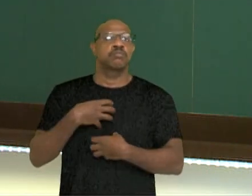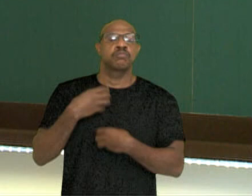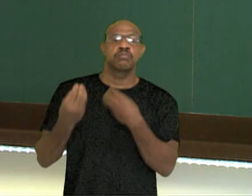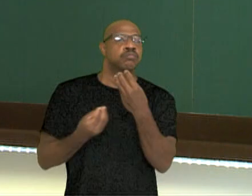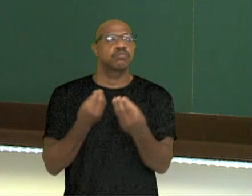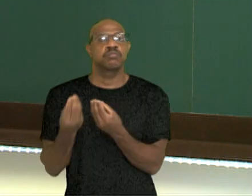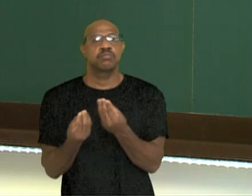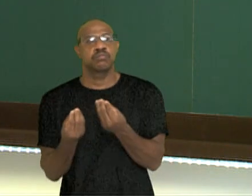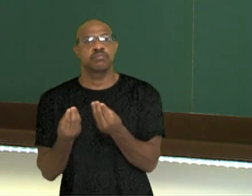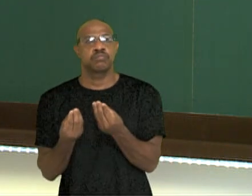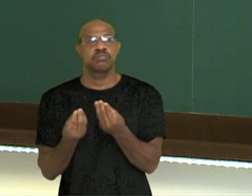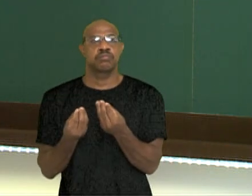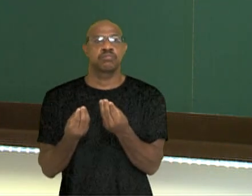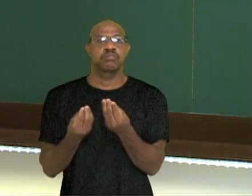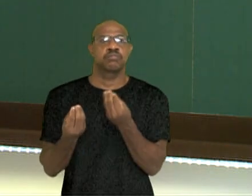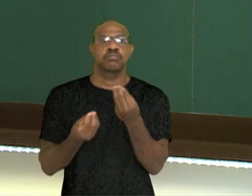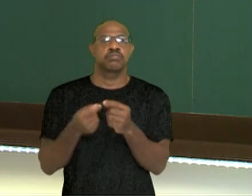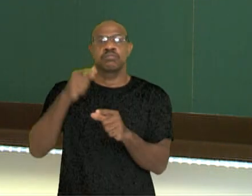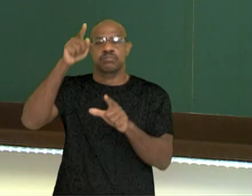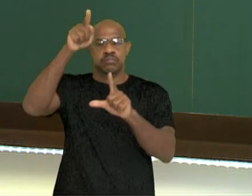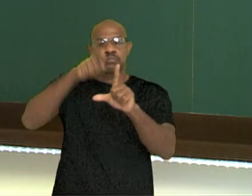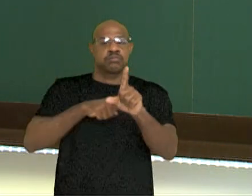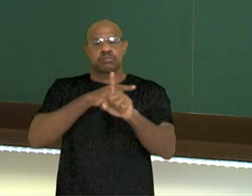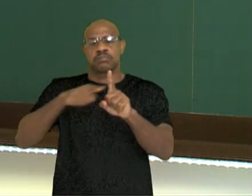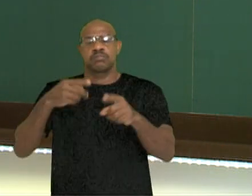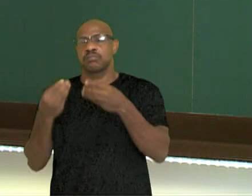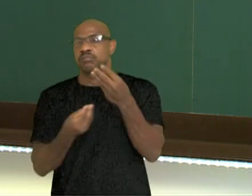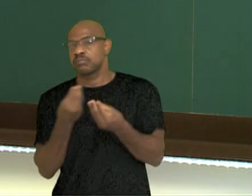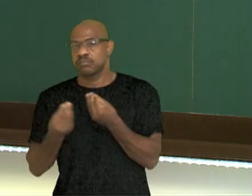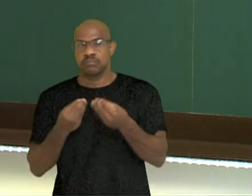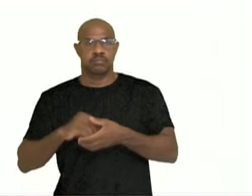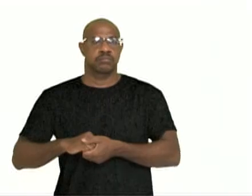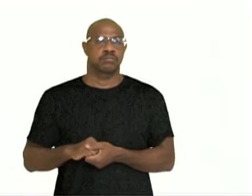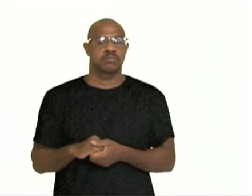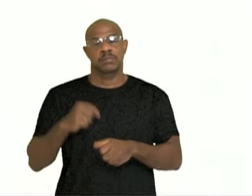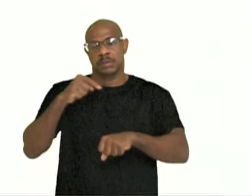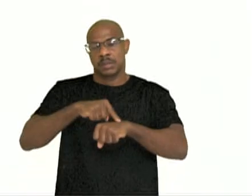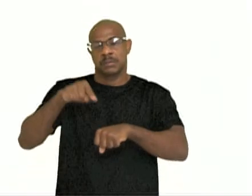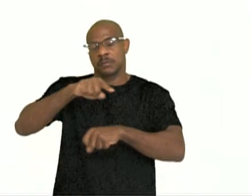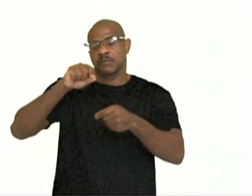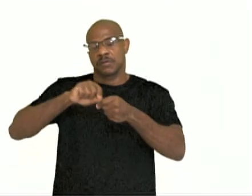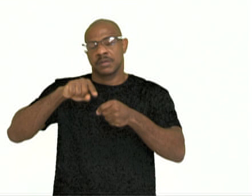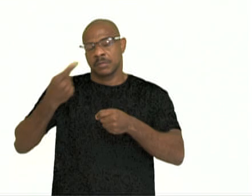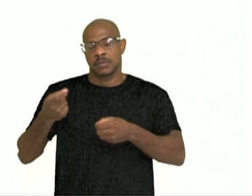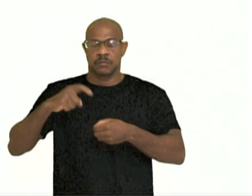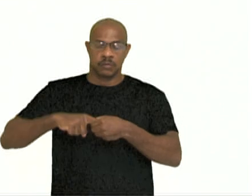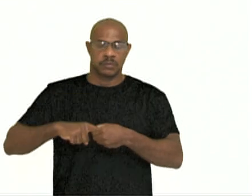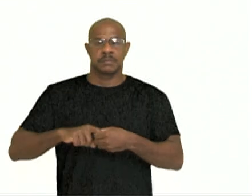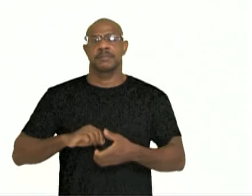caso, um gráfico que vai representar a elongação desse móvel. Beleza? Então, um tempinho aí para vocês fazerem.